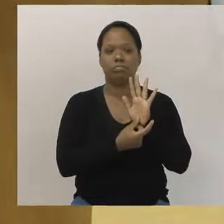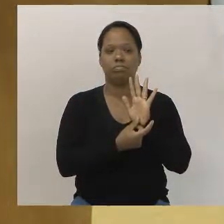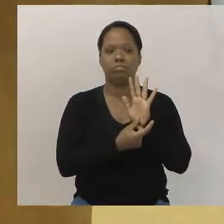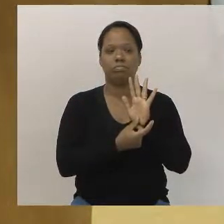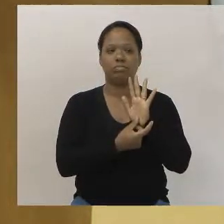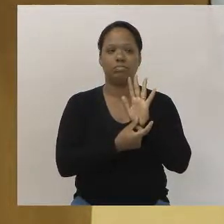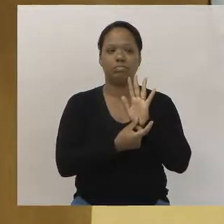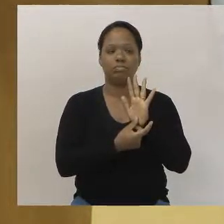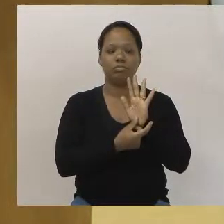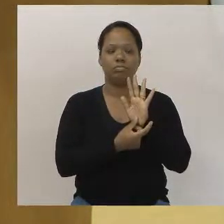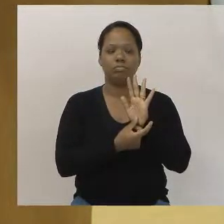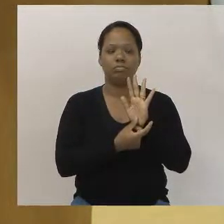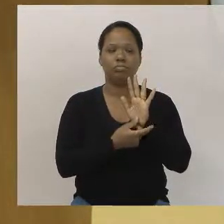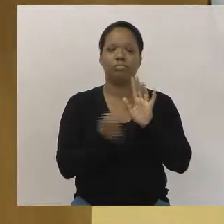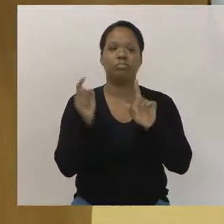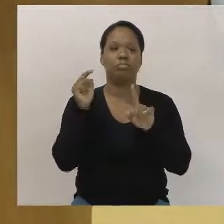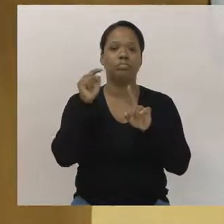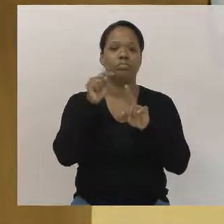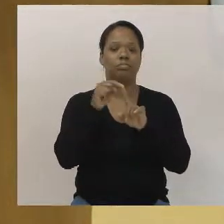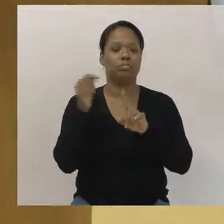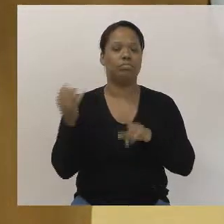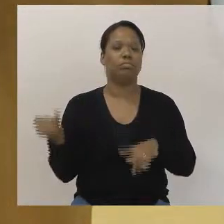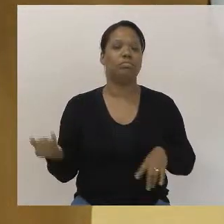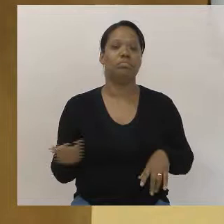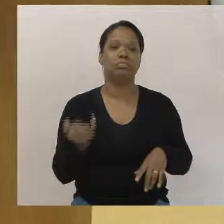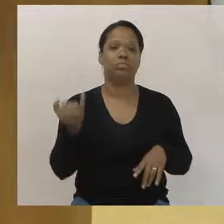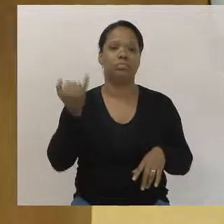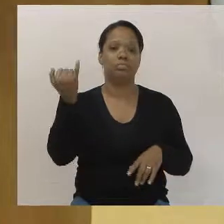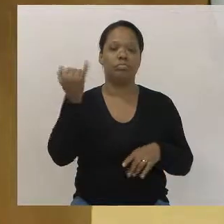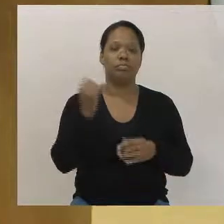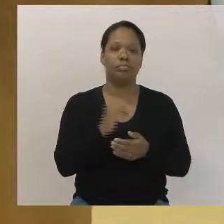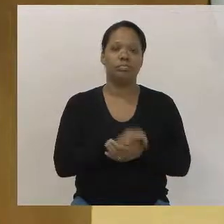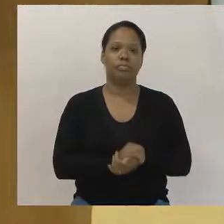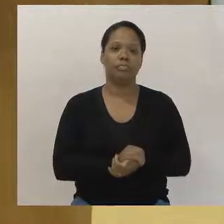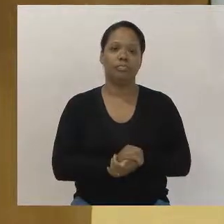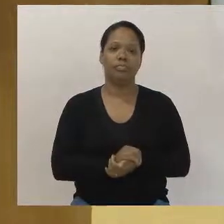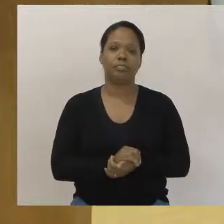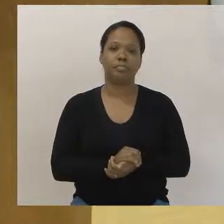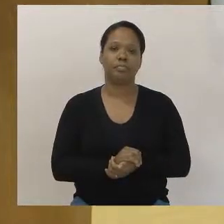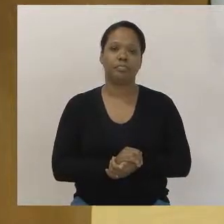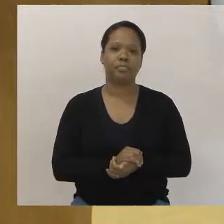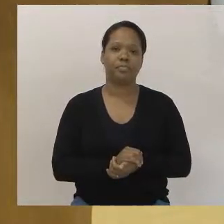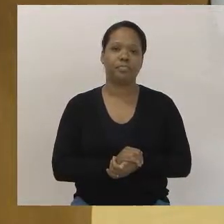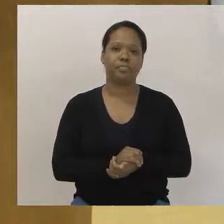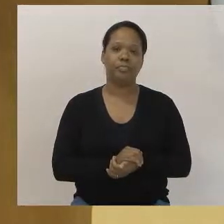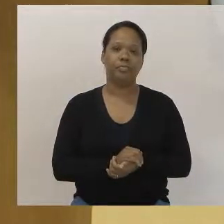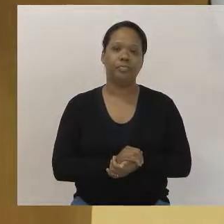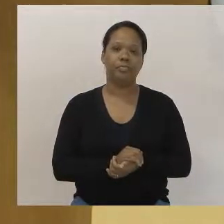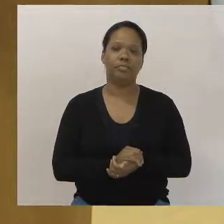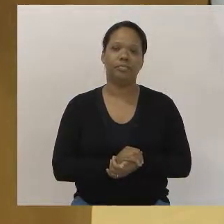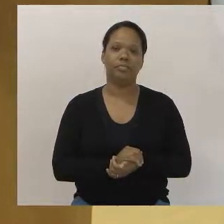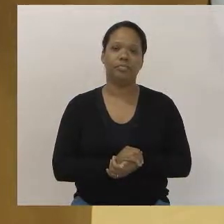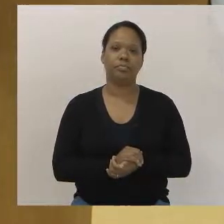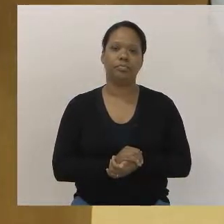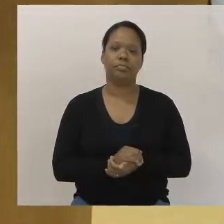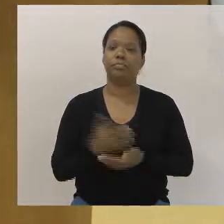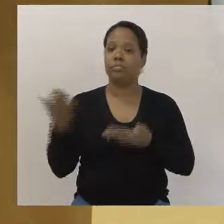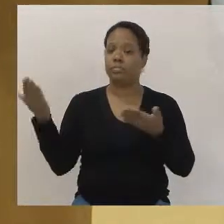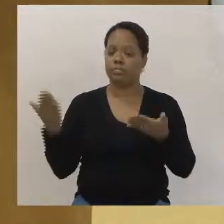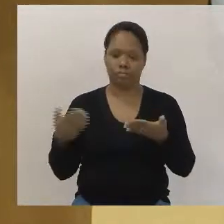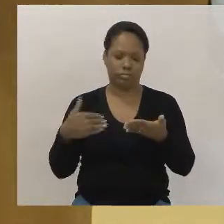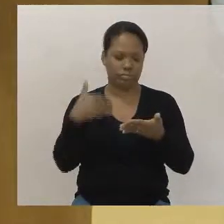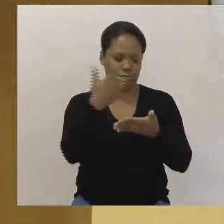tem uma final filé dar importante ela tem que trazer o que está